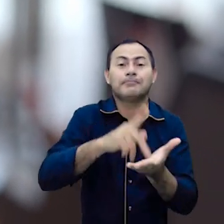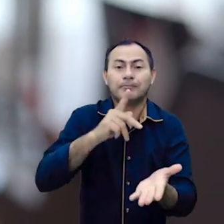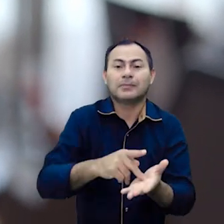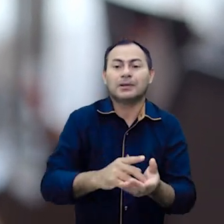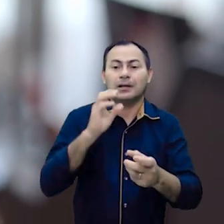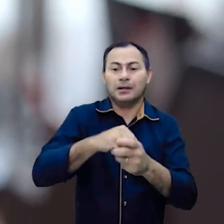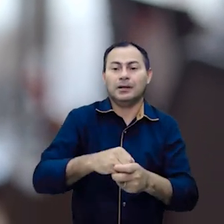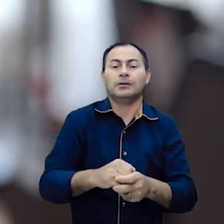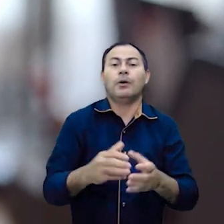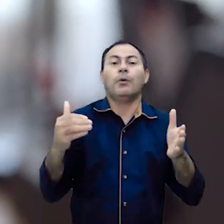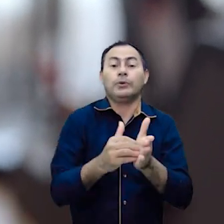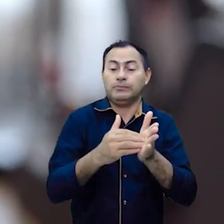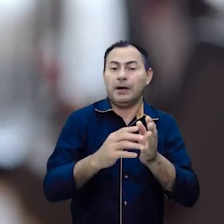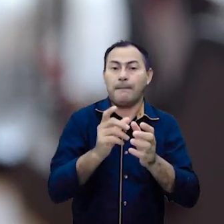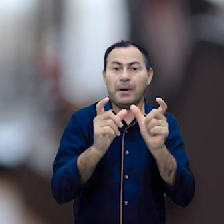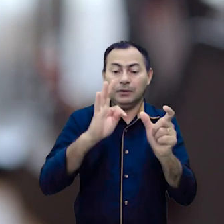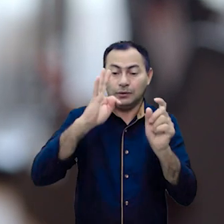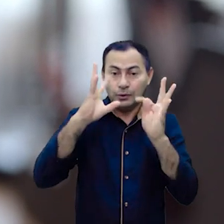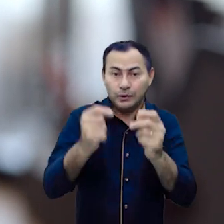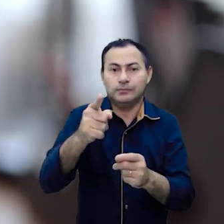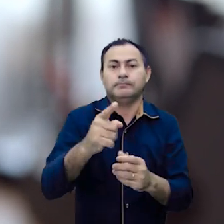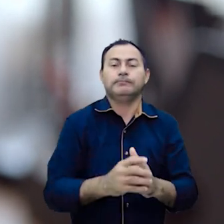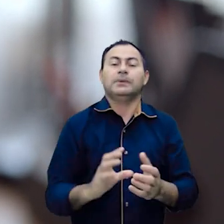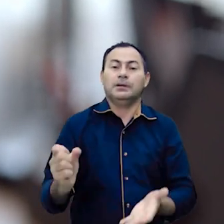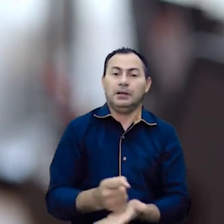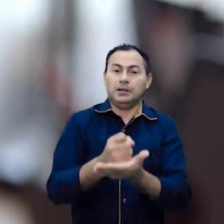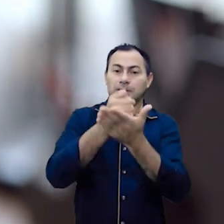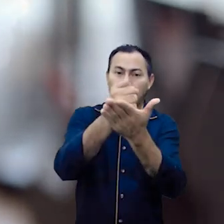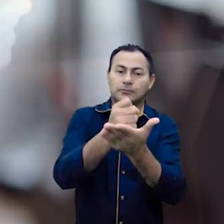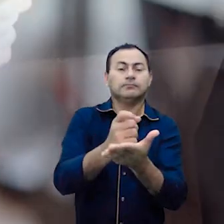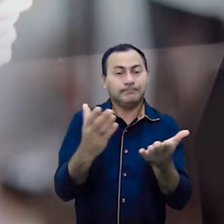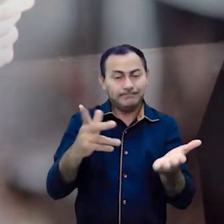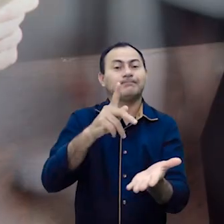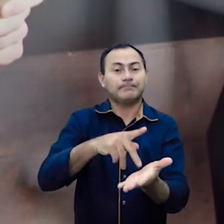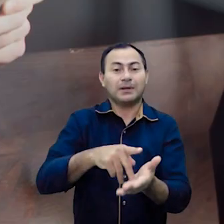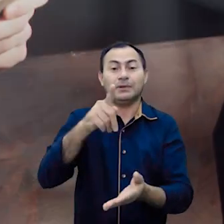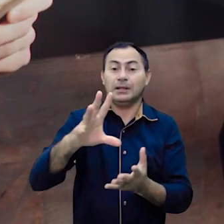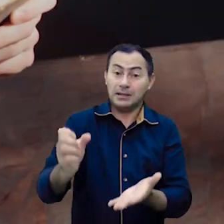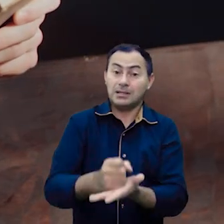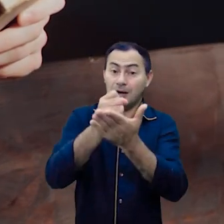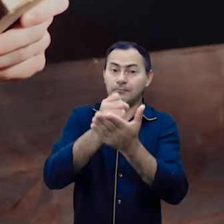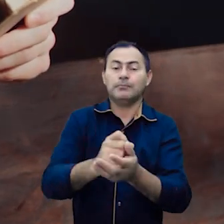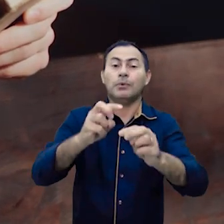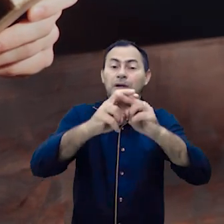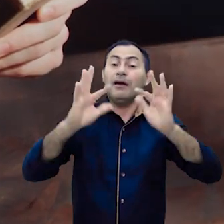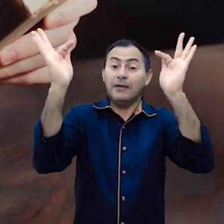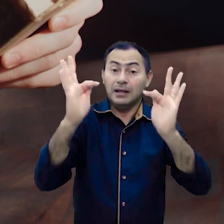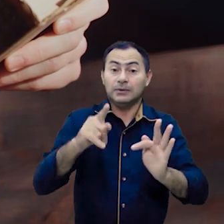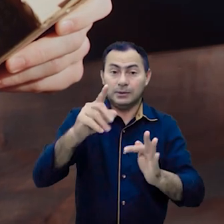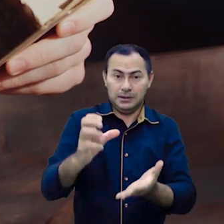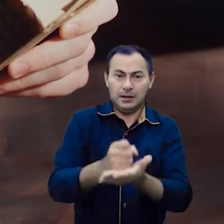se você realmente está incluído nesse último todos então você está salvo É isso mesmo então